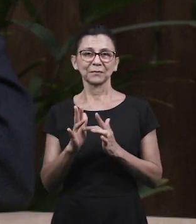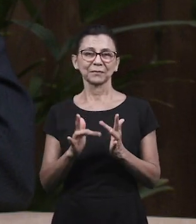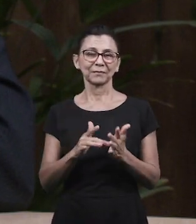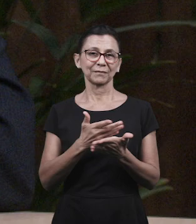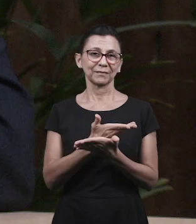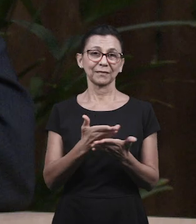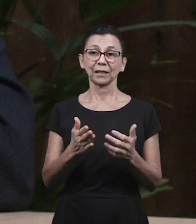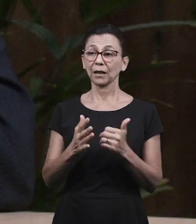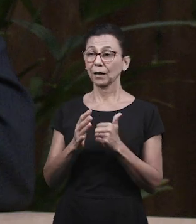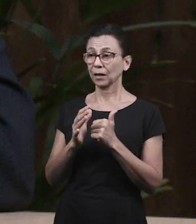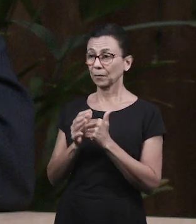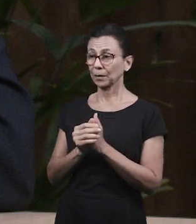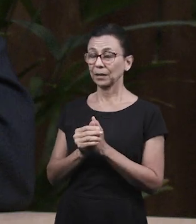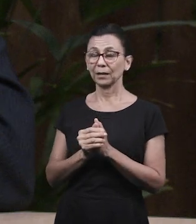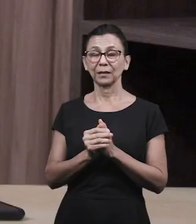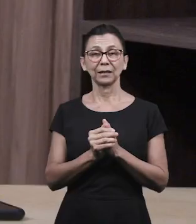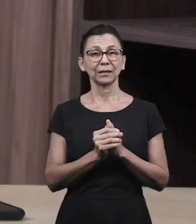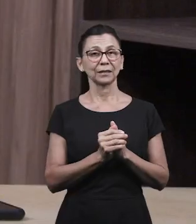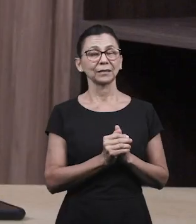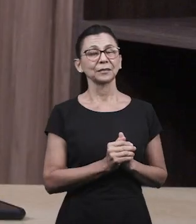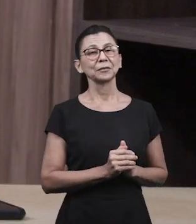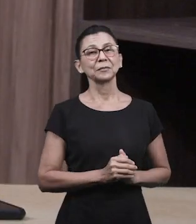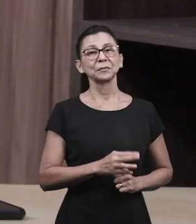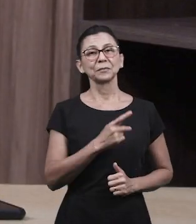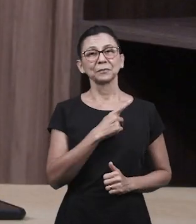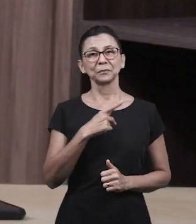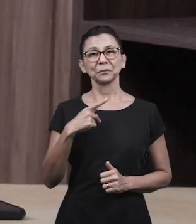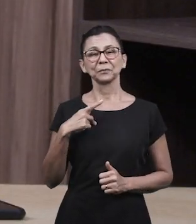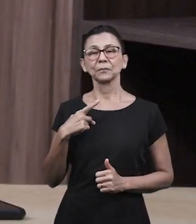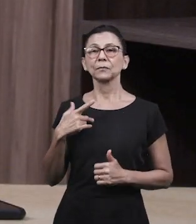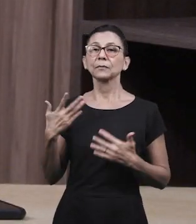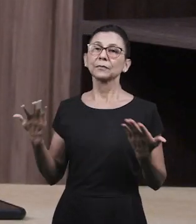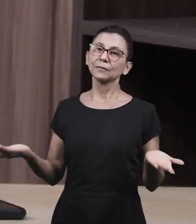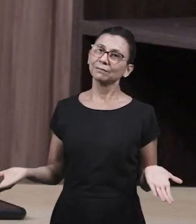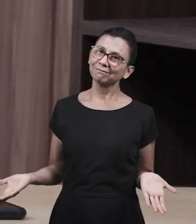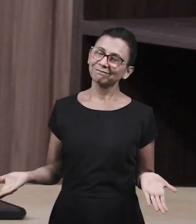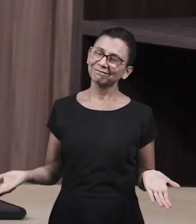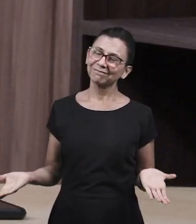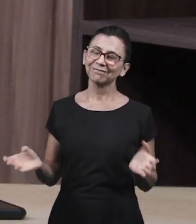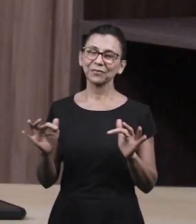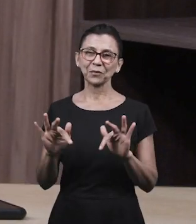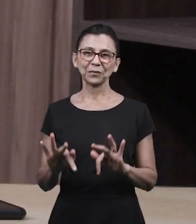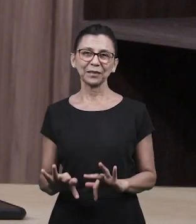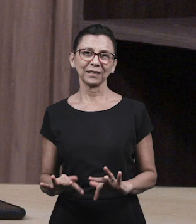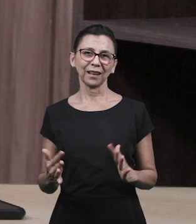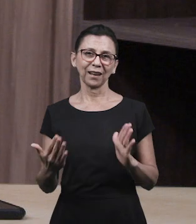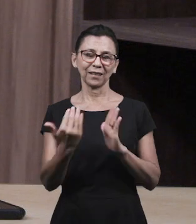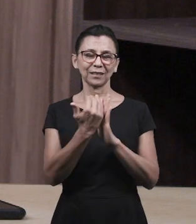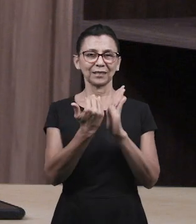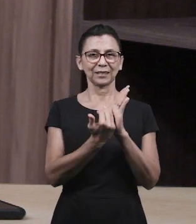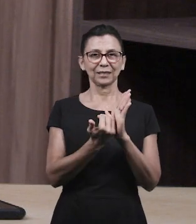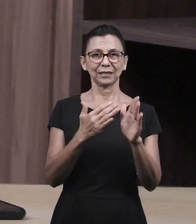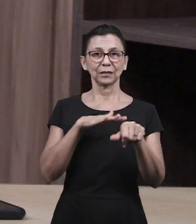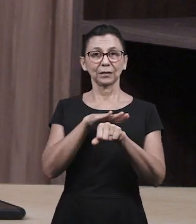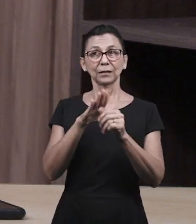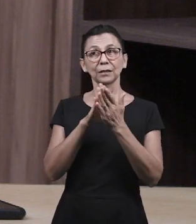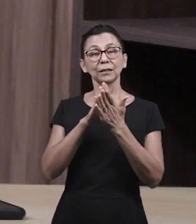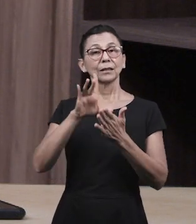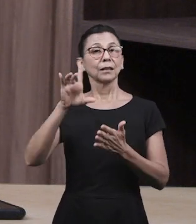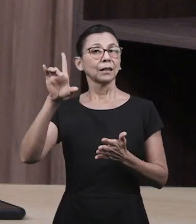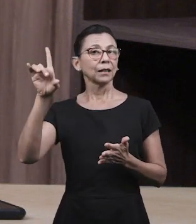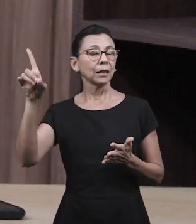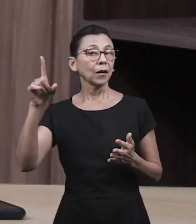Senhor Jesus. Amém. Paz do Senhor, pastor Luiz Carlos Monferrari. É isso aí, a gente está chegando ao final dessa edição do programa